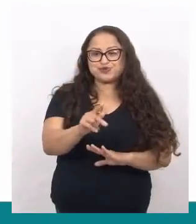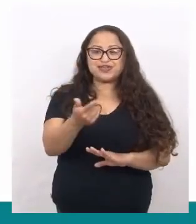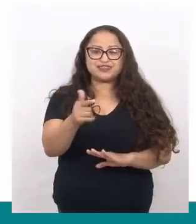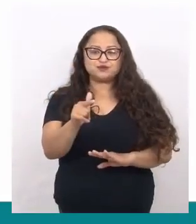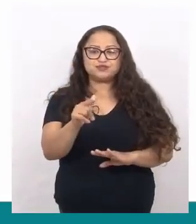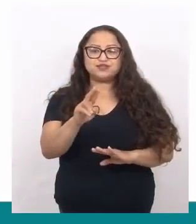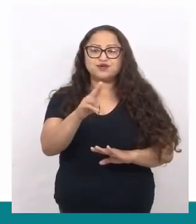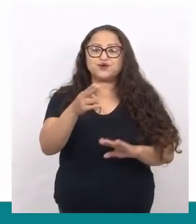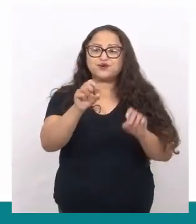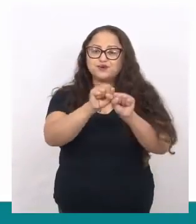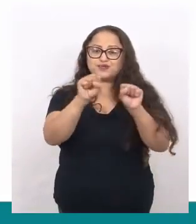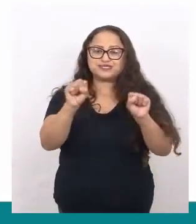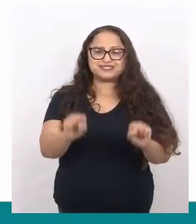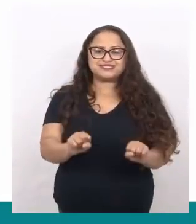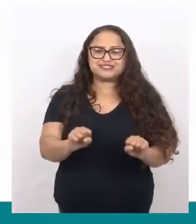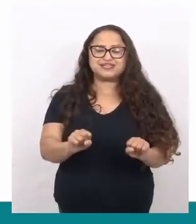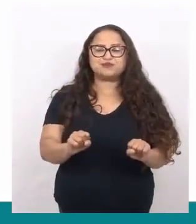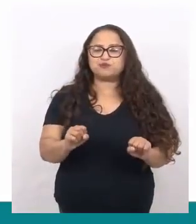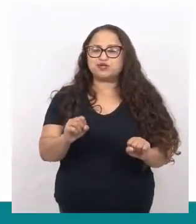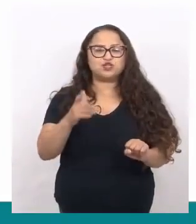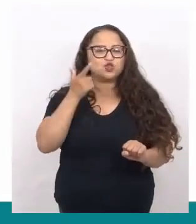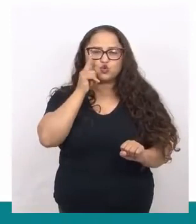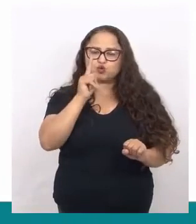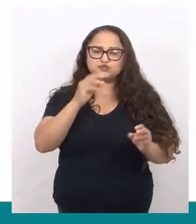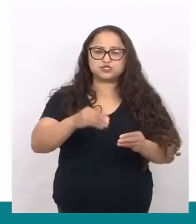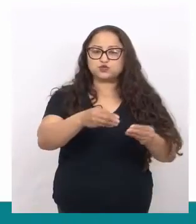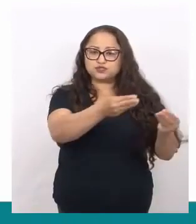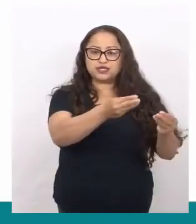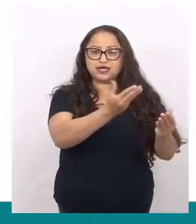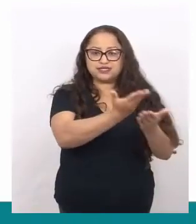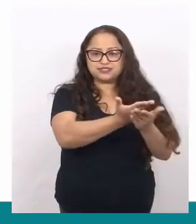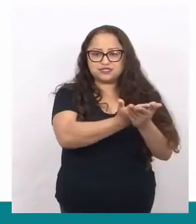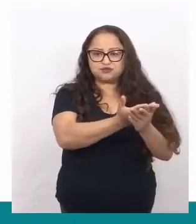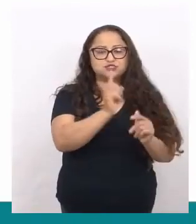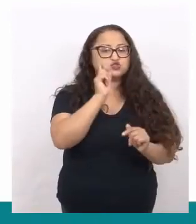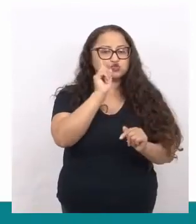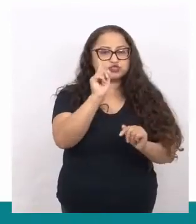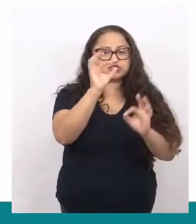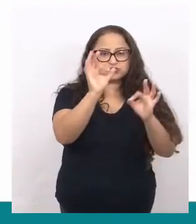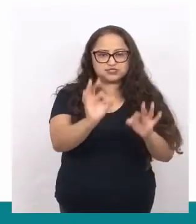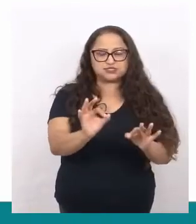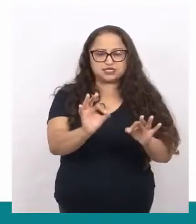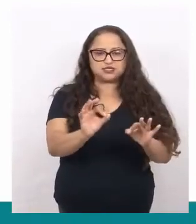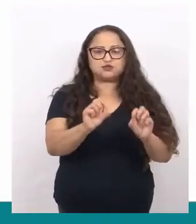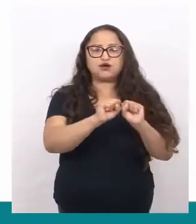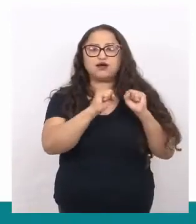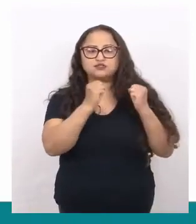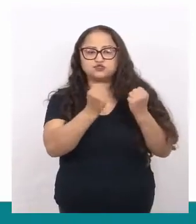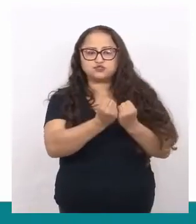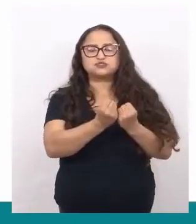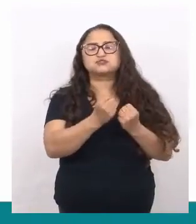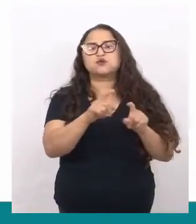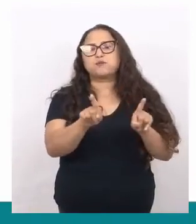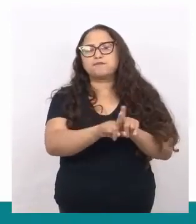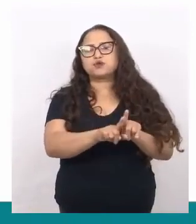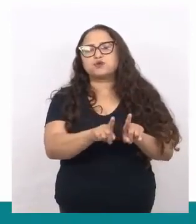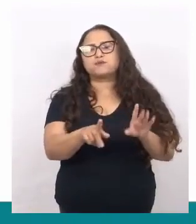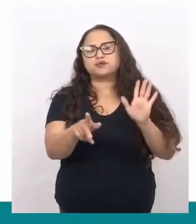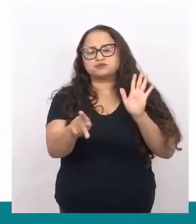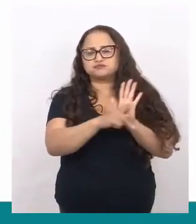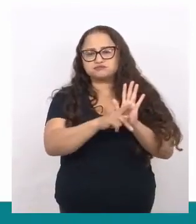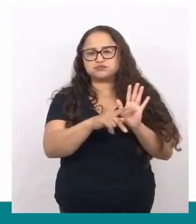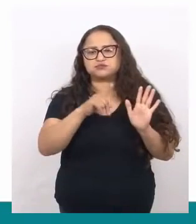não atribuindo por algum motivo, o que possa ter acontecido, no dia da associação, o diretor, o vice-diretor ou a